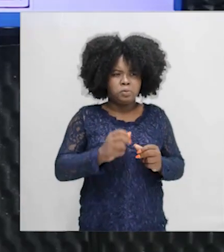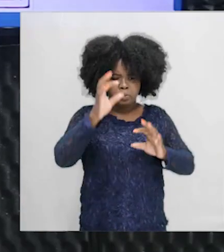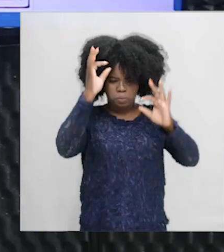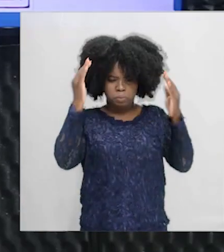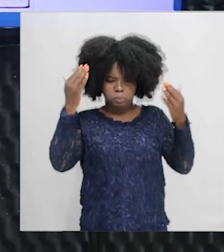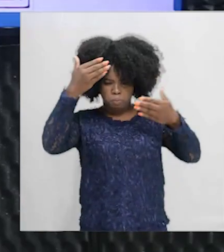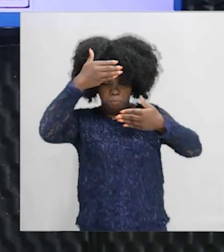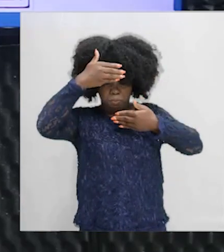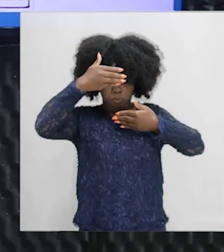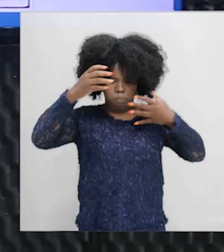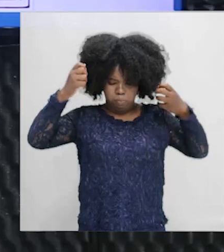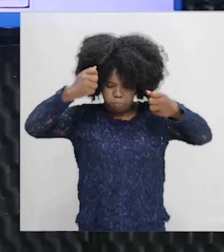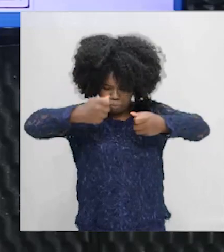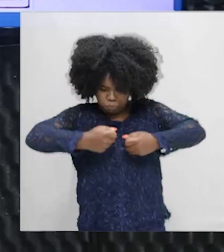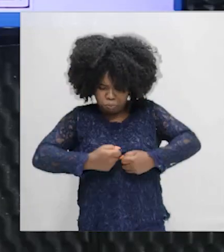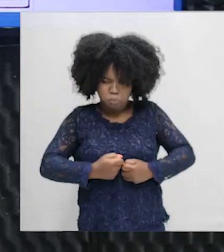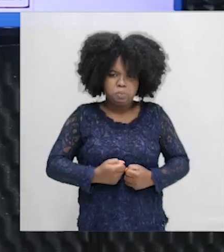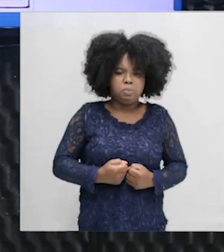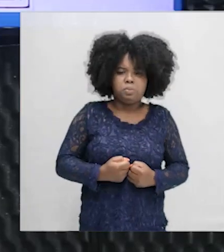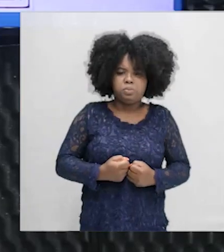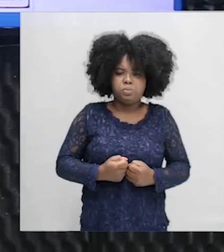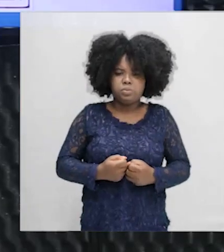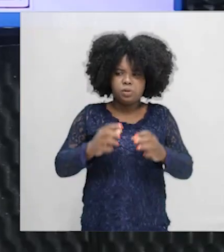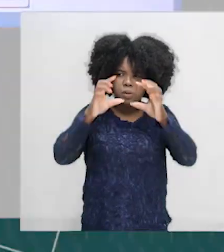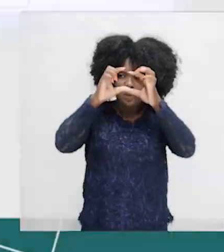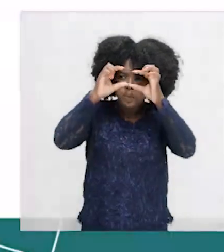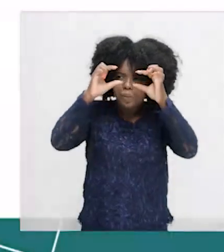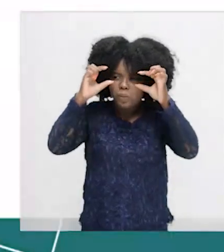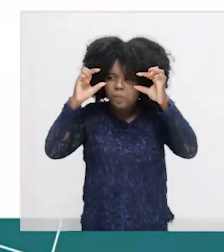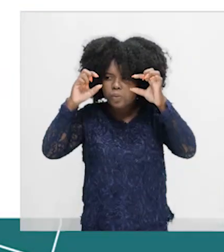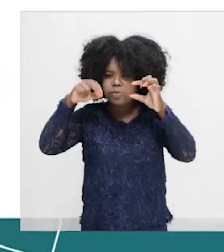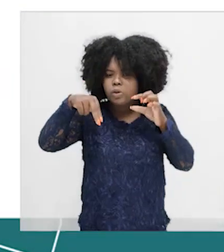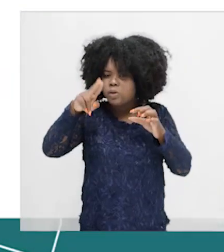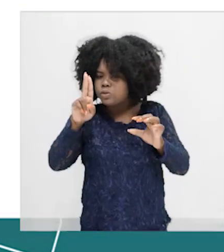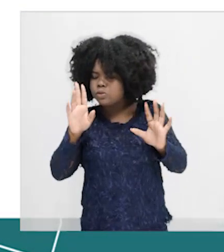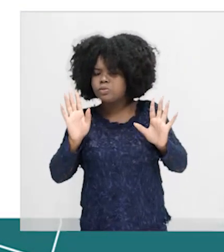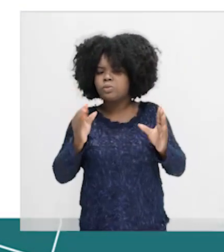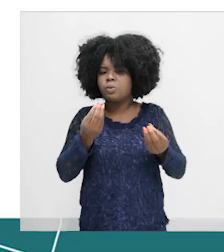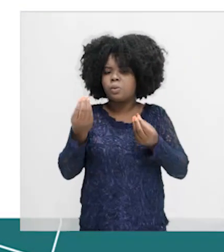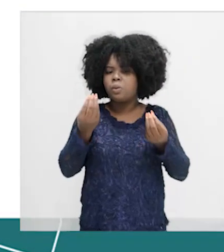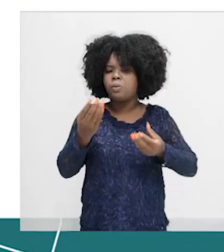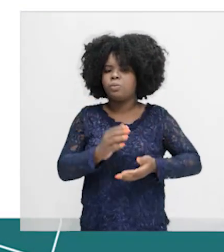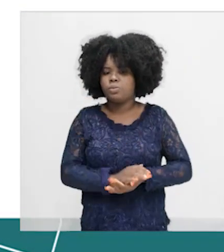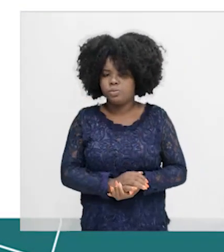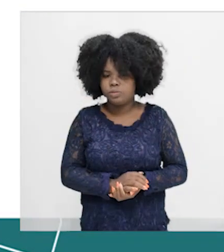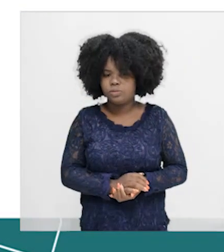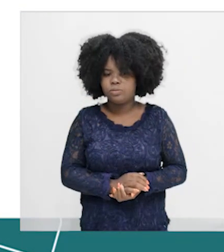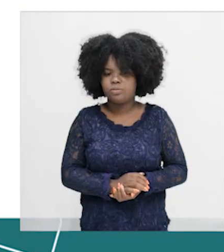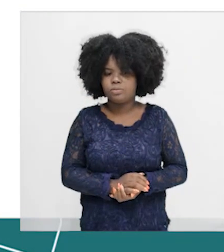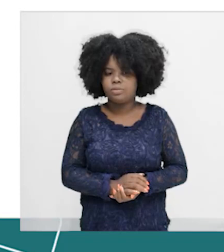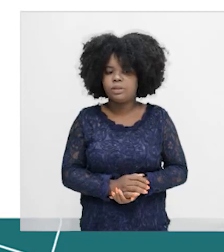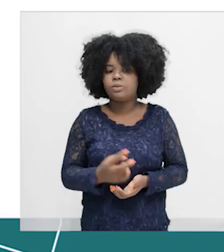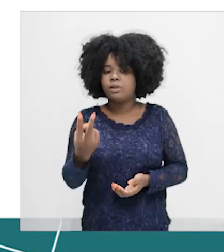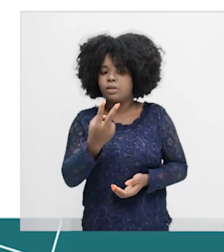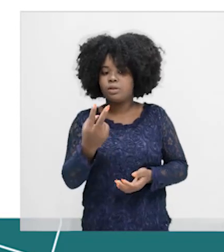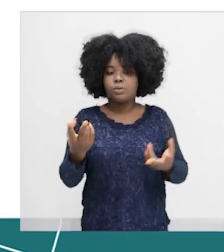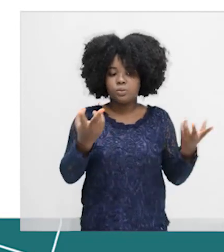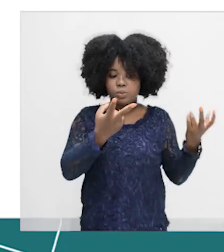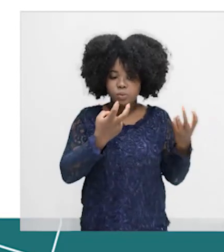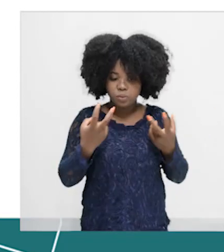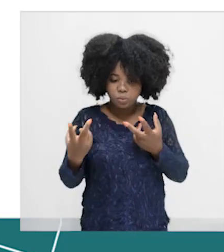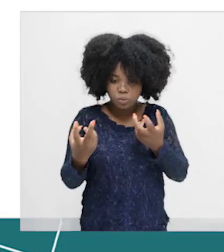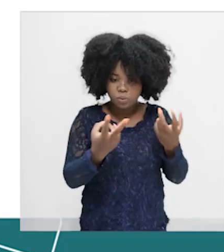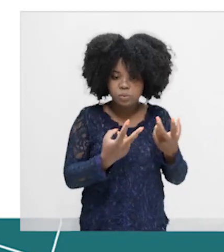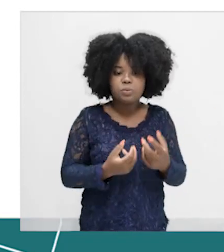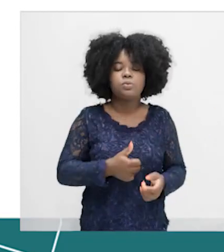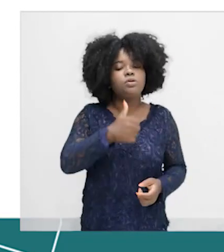dominadora. Tudo descoberto, menos os olhos, o que é uma cultura machista, cruel e dominadora. Ou seja, você tem dois pontos de vista,